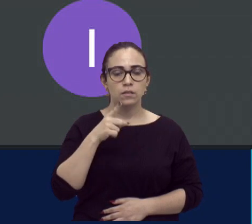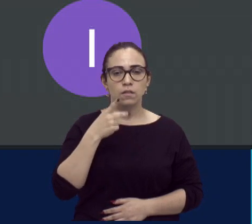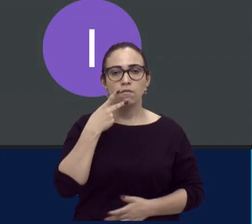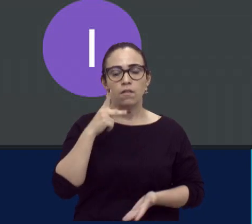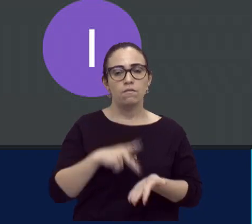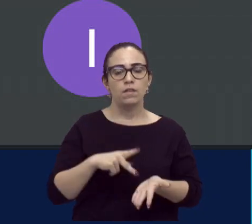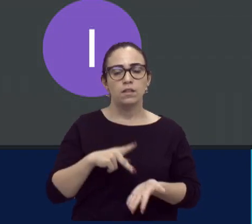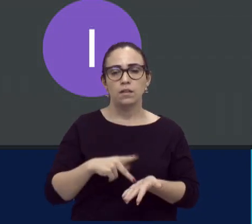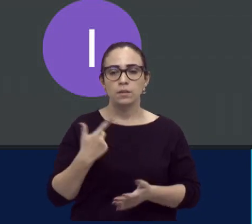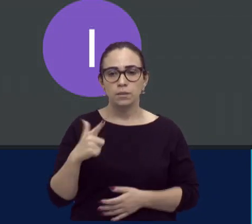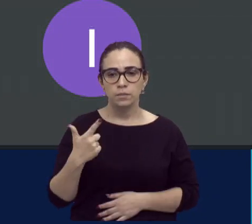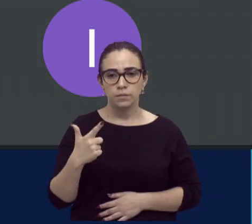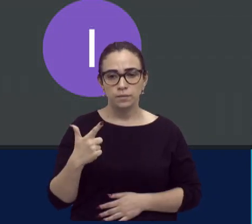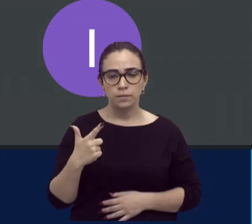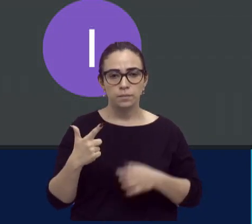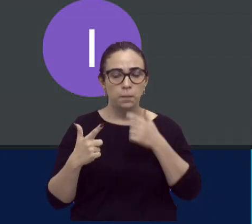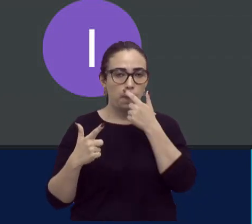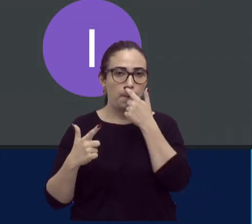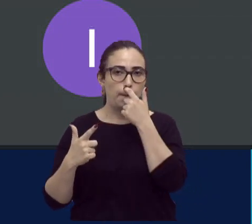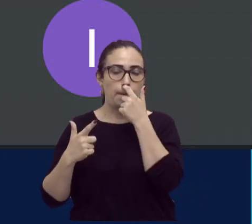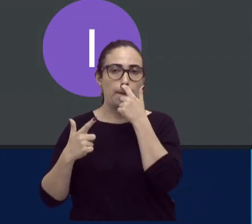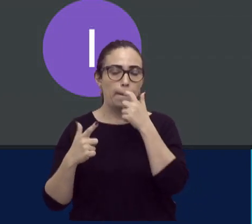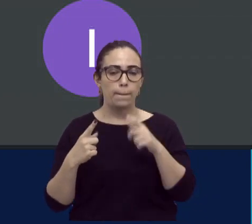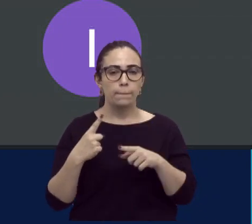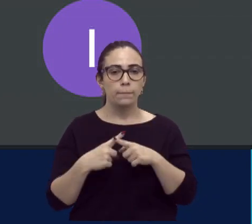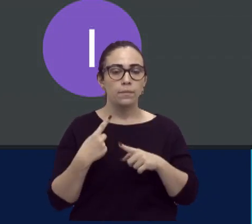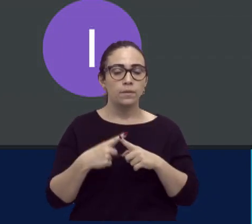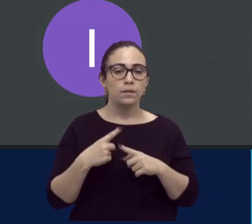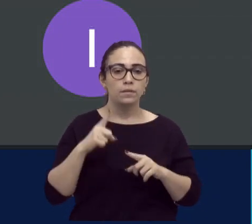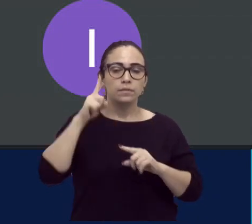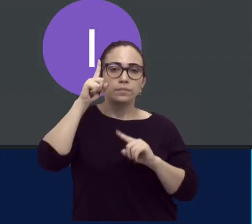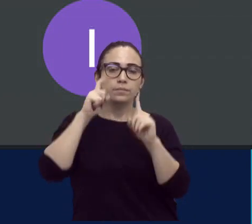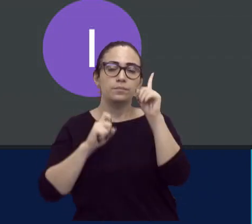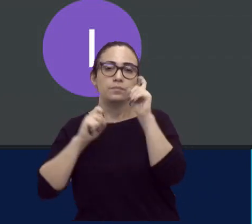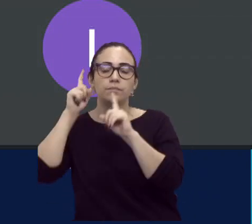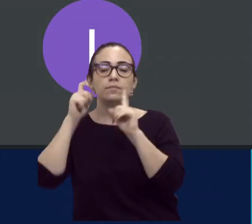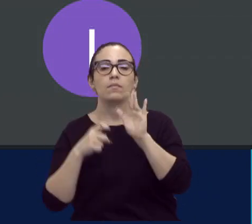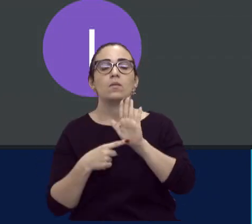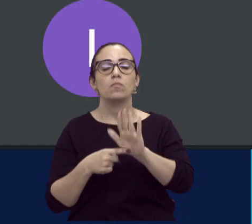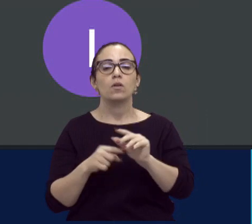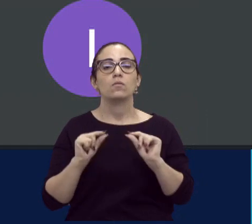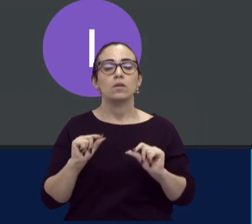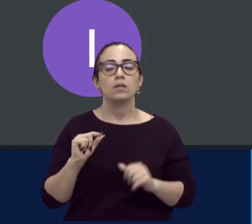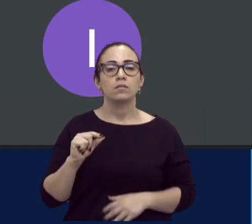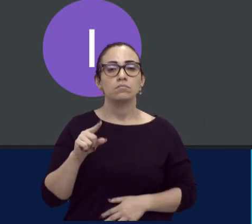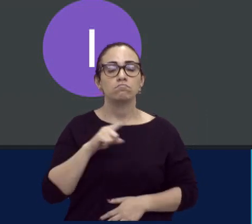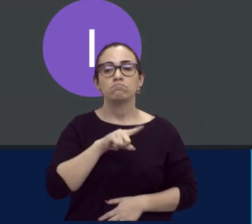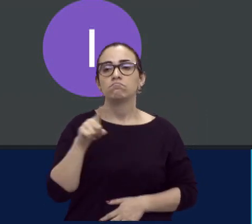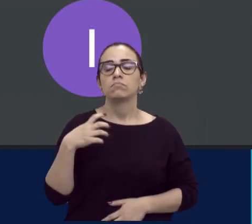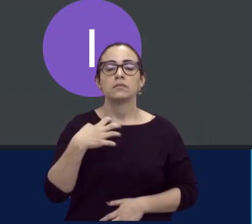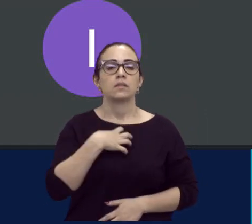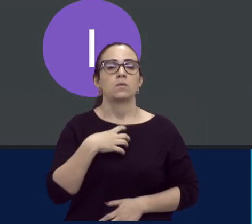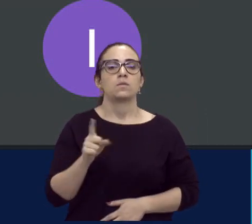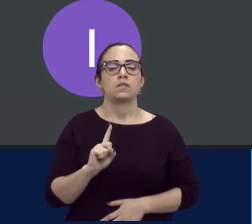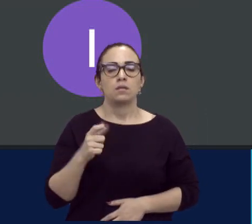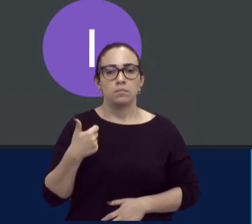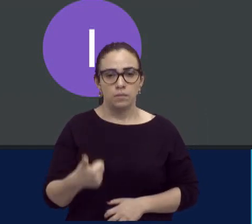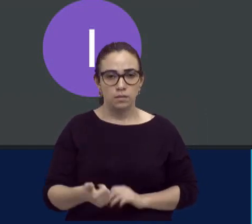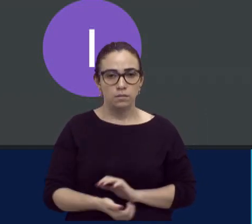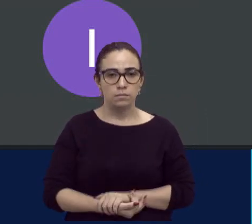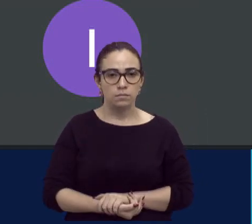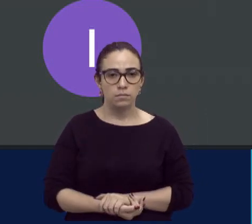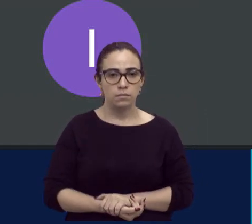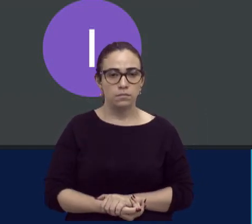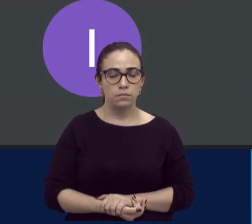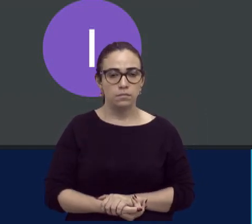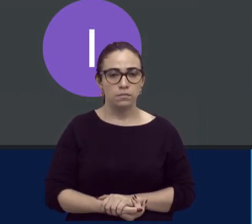verdadeiro, porque expressões que você faz com o seu corpo demonstram que você não está sendo verdadeiro. Quando a sua voz